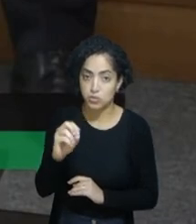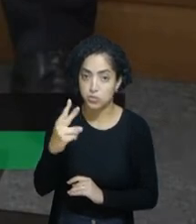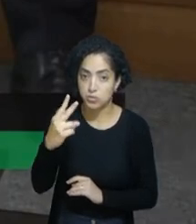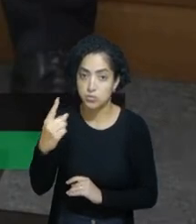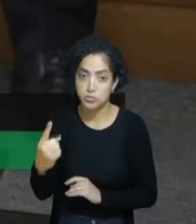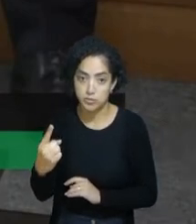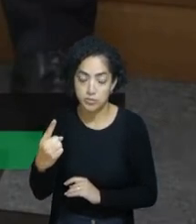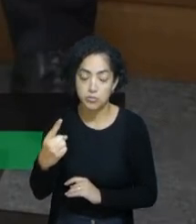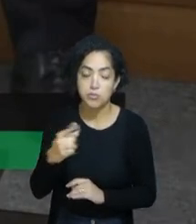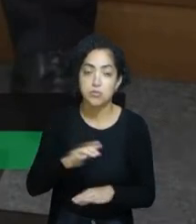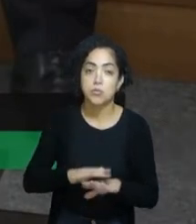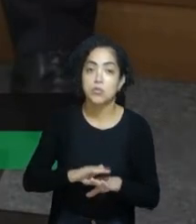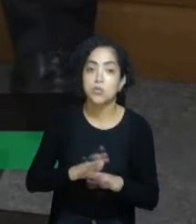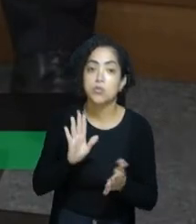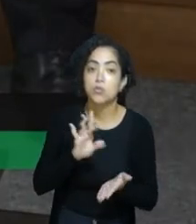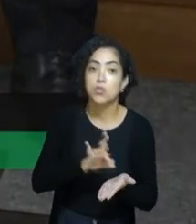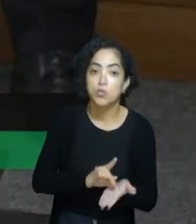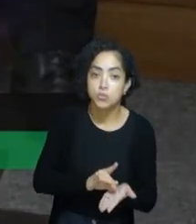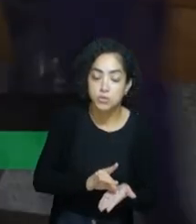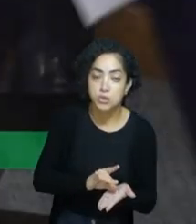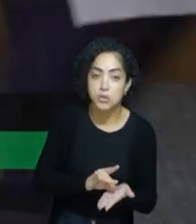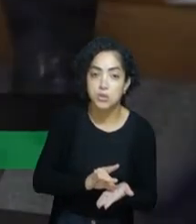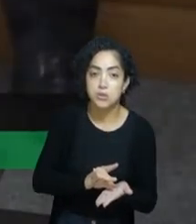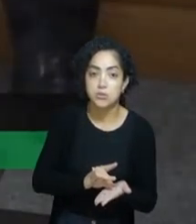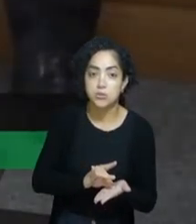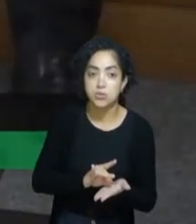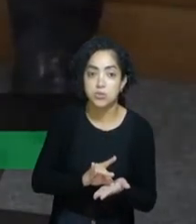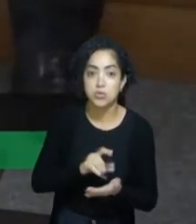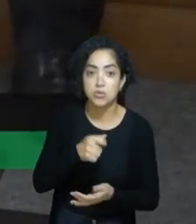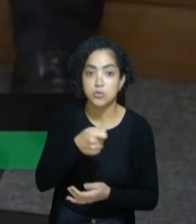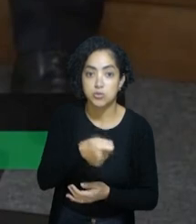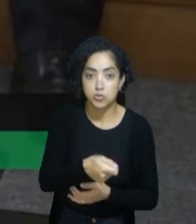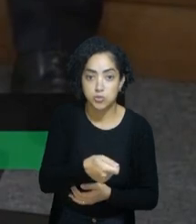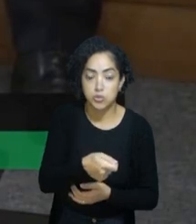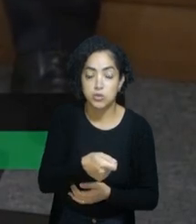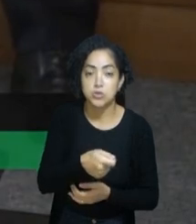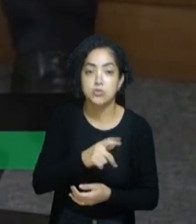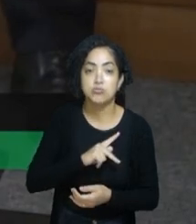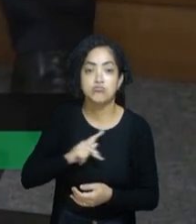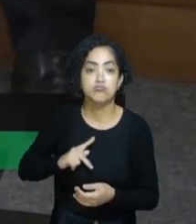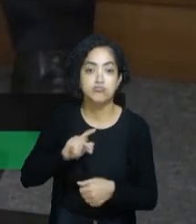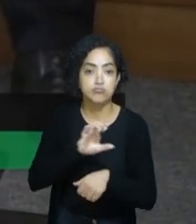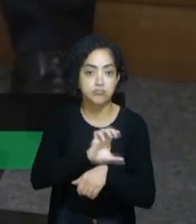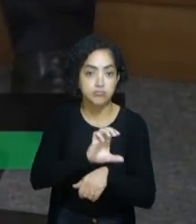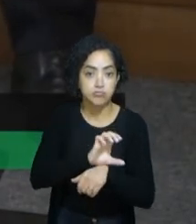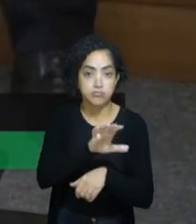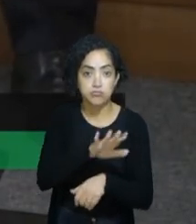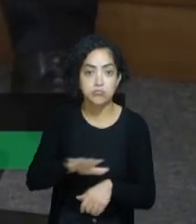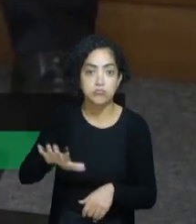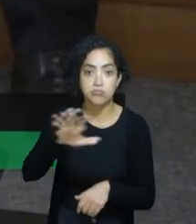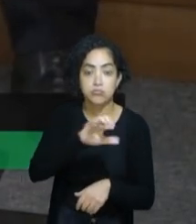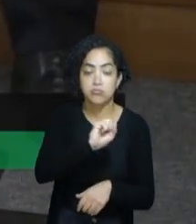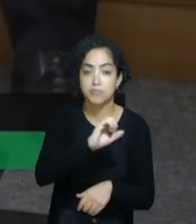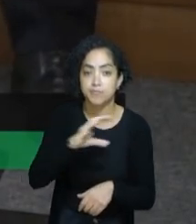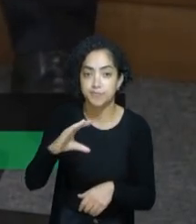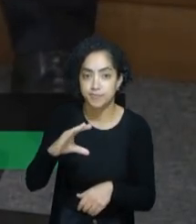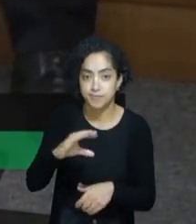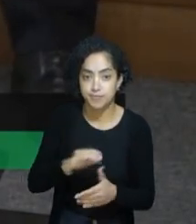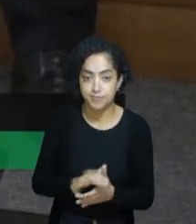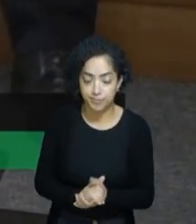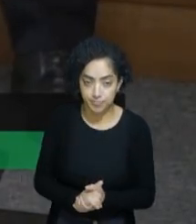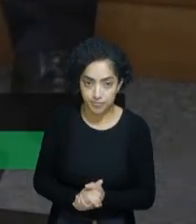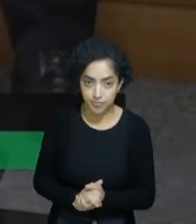que consolida os atos normativos que concede o título de utilidade pública Estadual no âmbito do Estado de Santa Catarina para